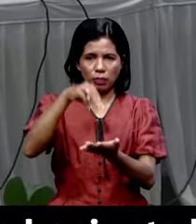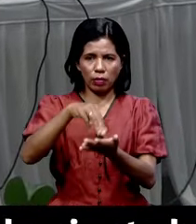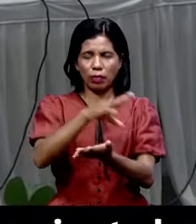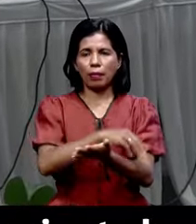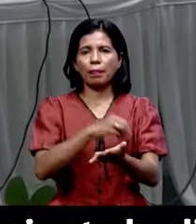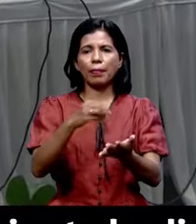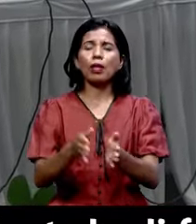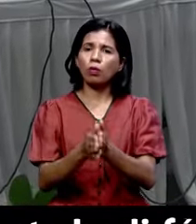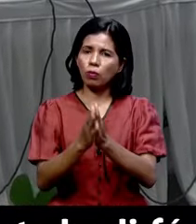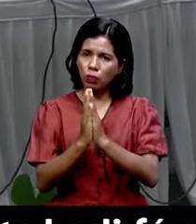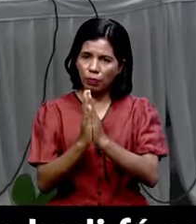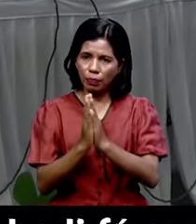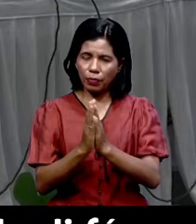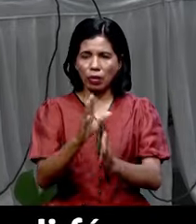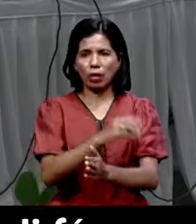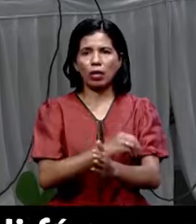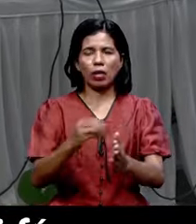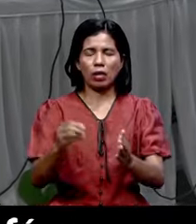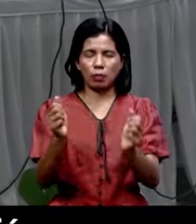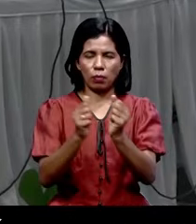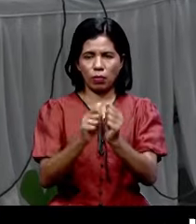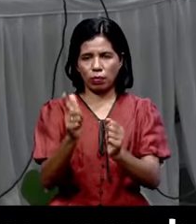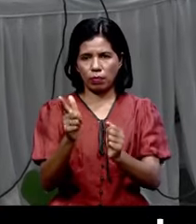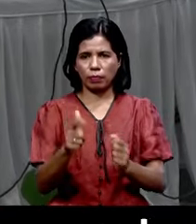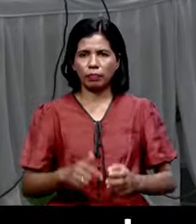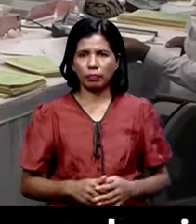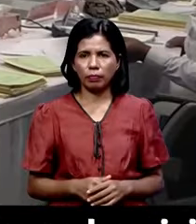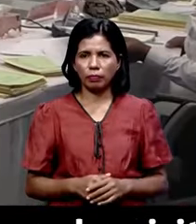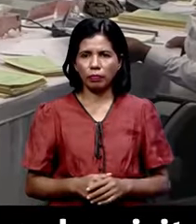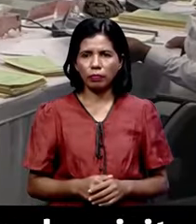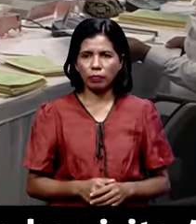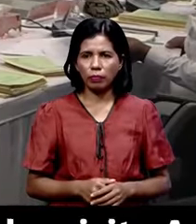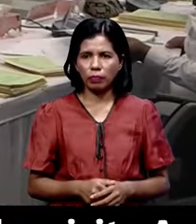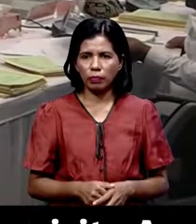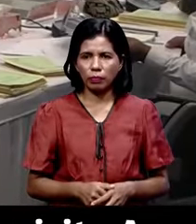mos russo adicional tocou no Ruanulo. Emerenciana Martins, Dilma Suzetti, GMN.